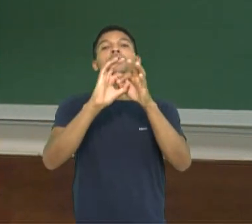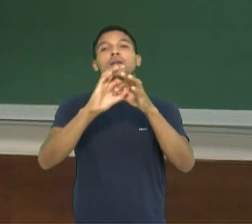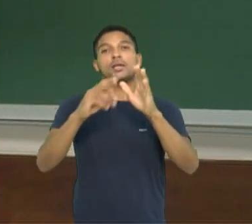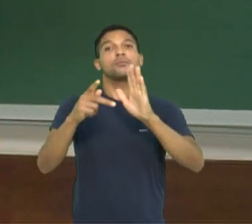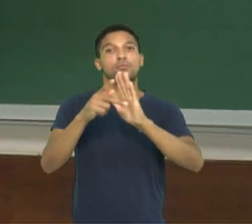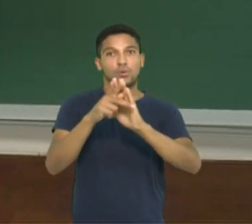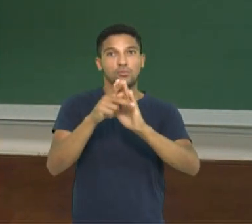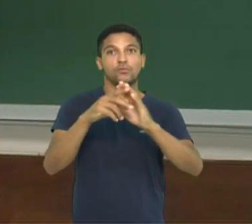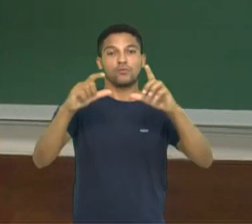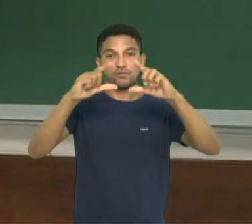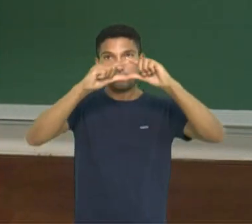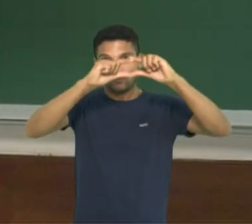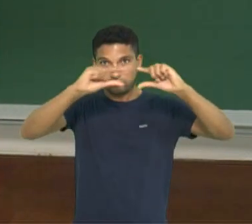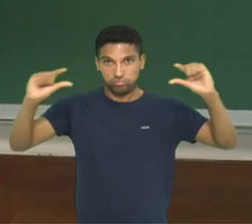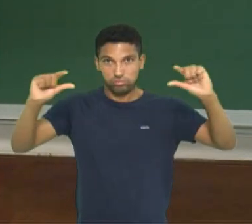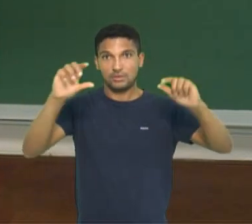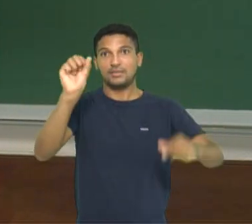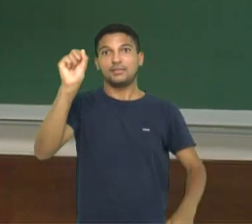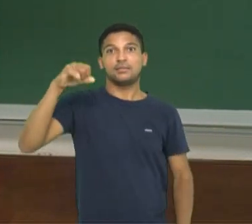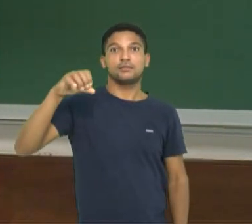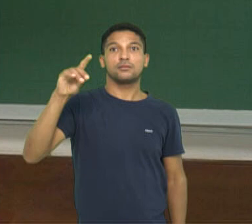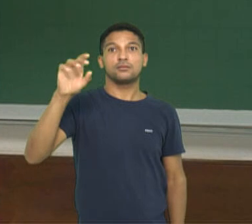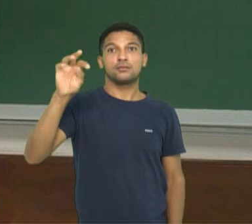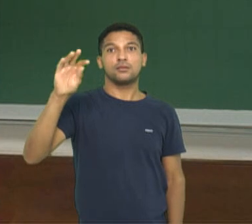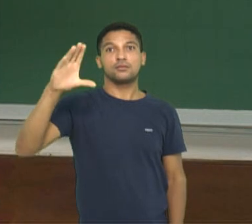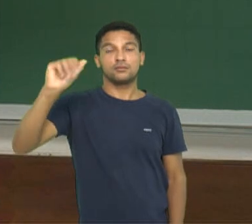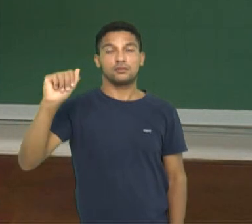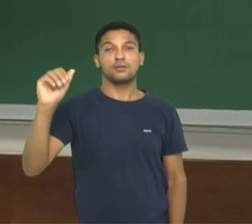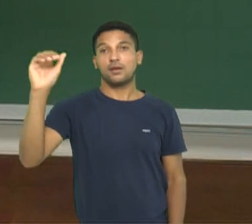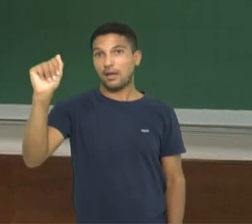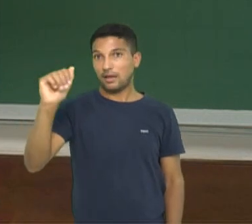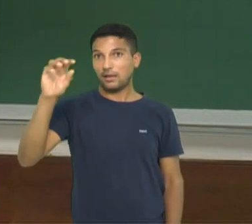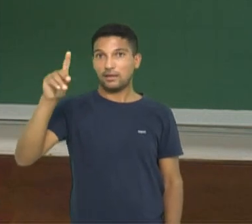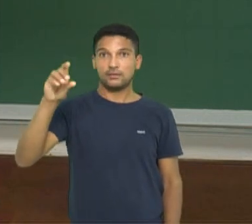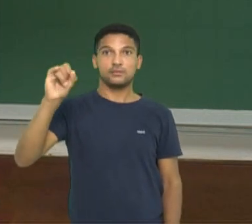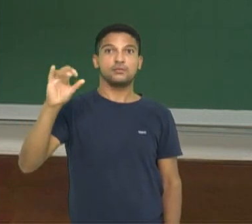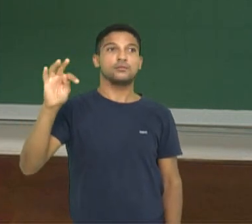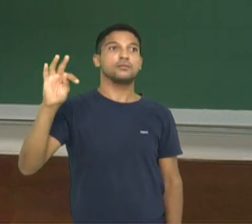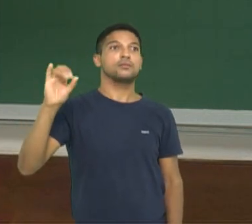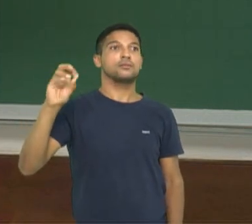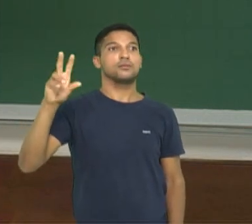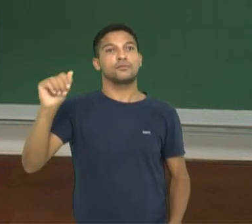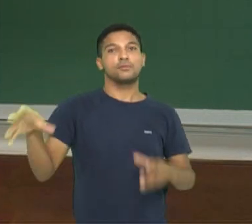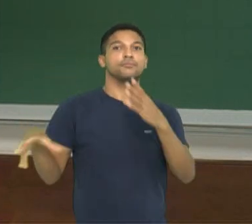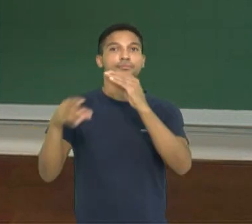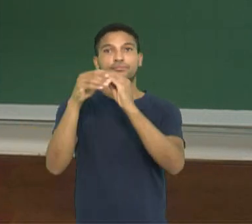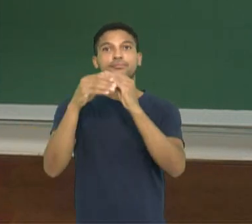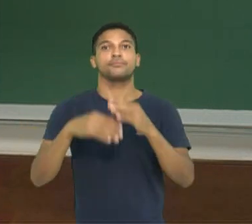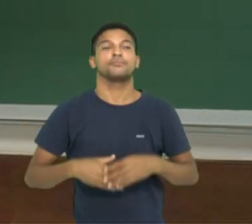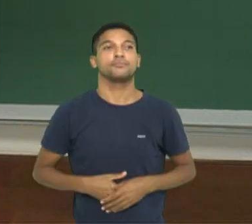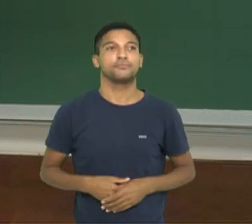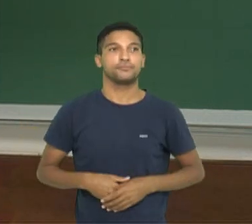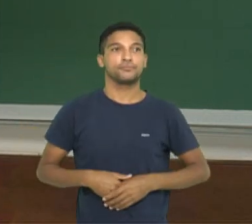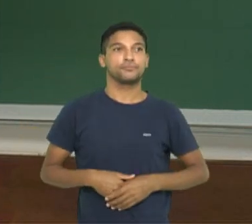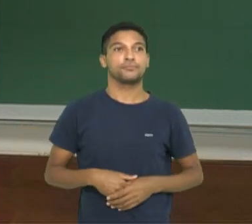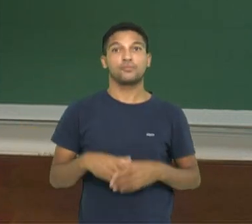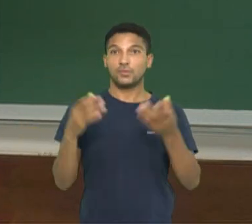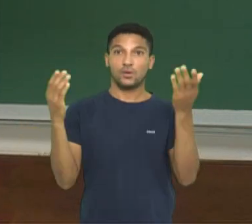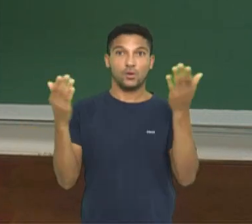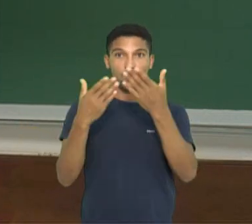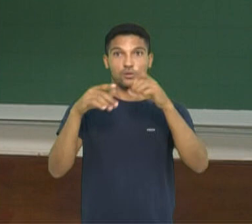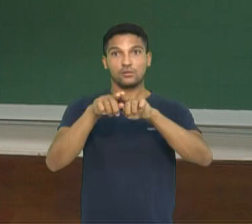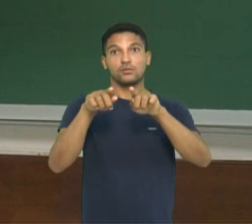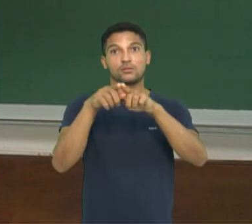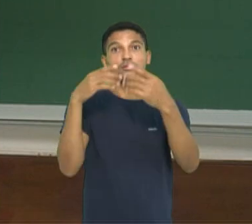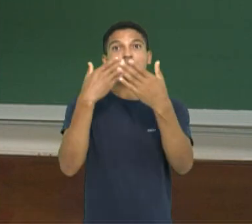coordenada sindética aditiva. Então, a gente vai ver mais exemplos hoje. Já vimos bastante também na aula anterior, né? Hoje também vamos ver que